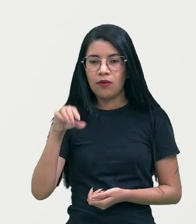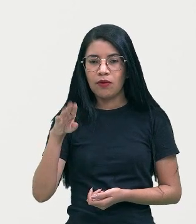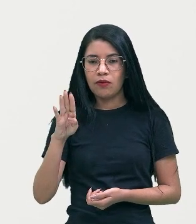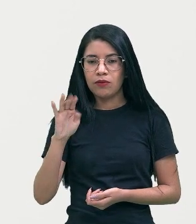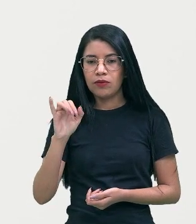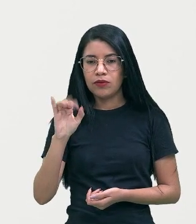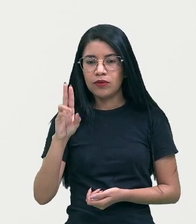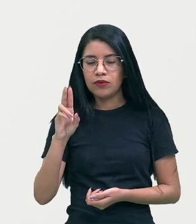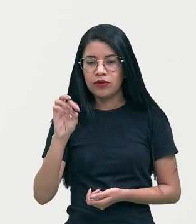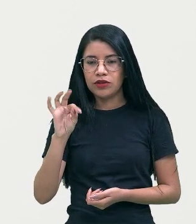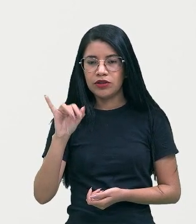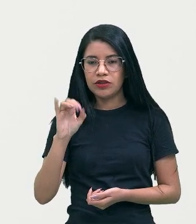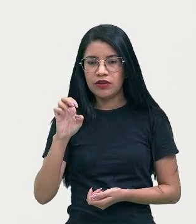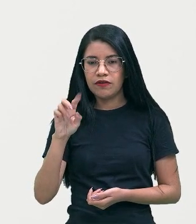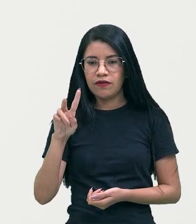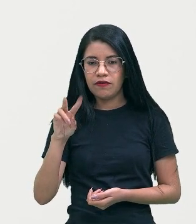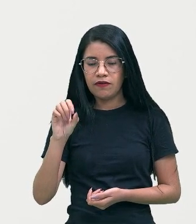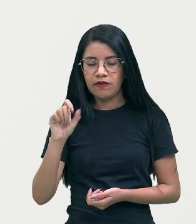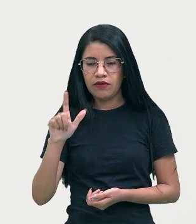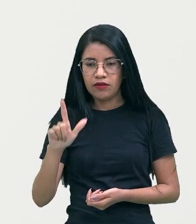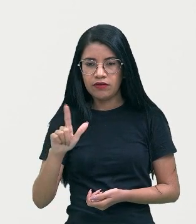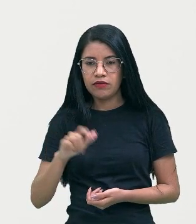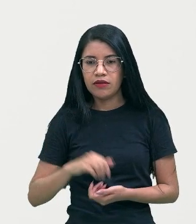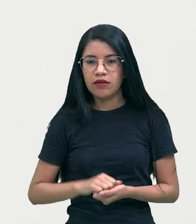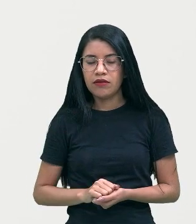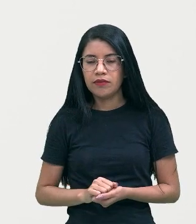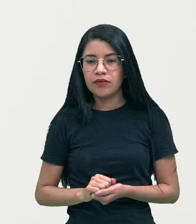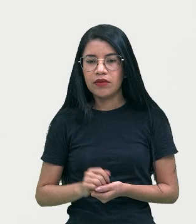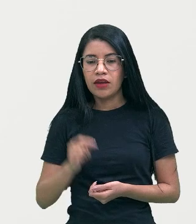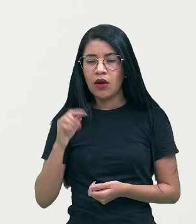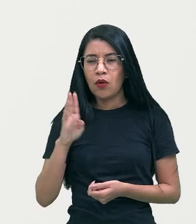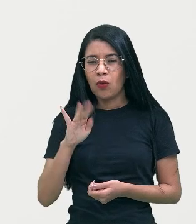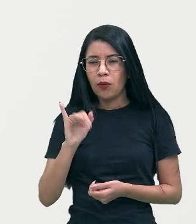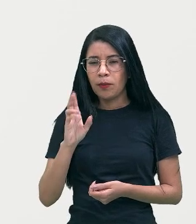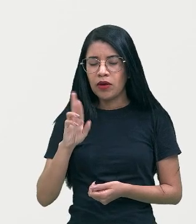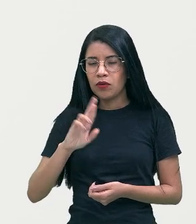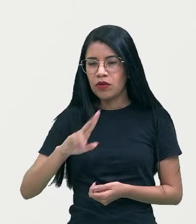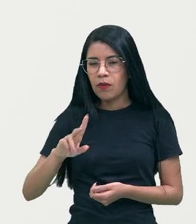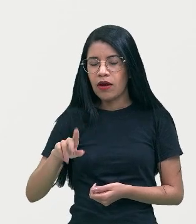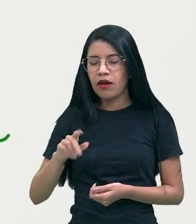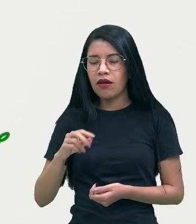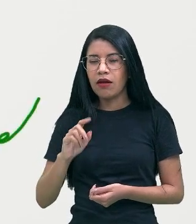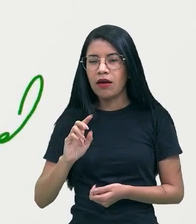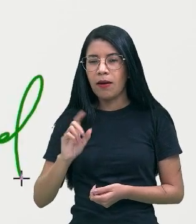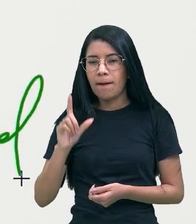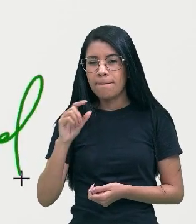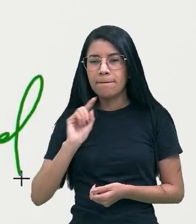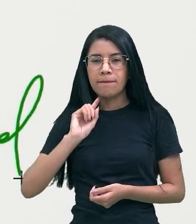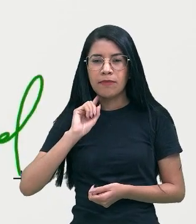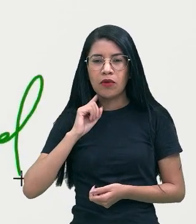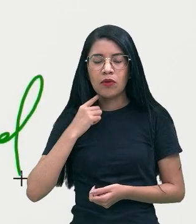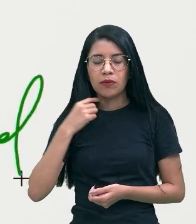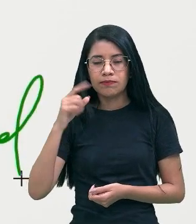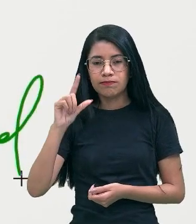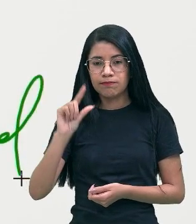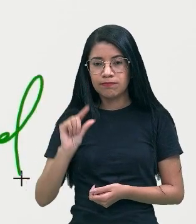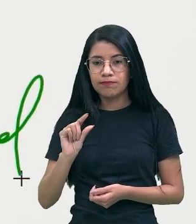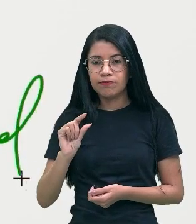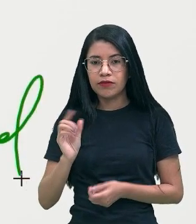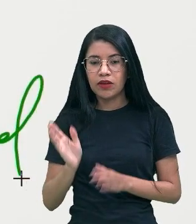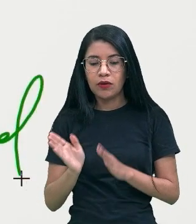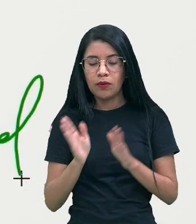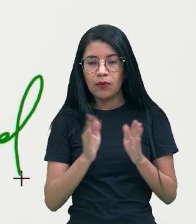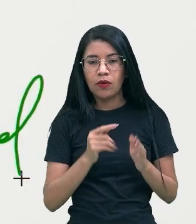ok? Não é que o biocombustível não vai poluir, é que ele vai poluir menos, tá? Do outro lado, a gente vai ter